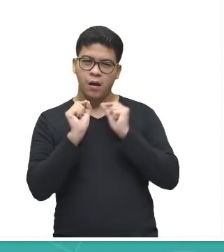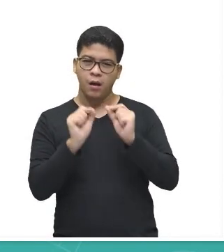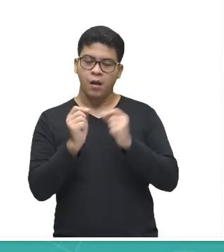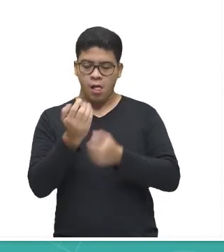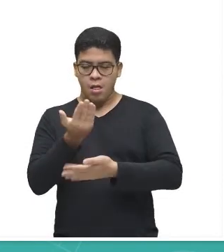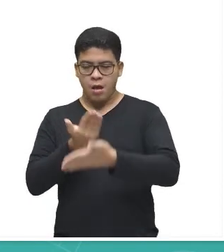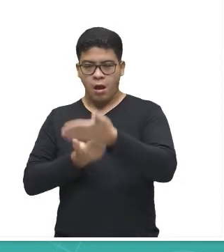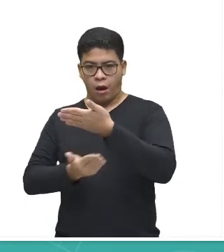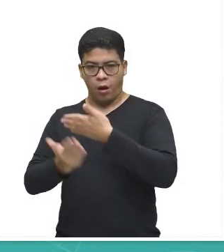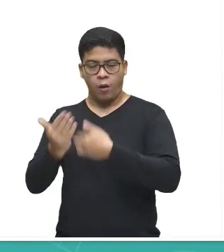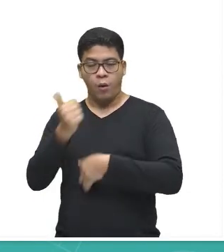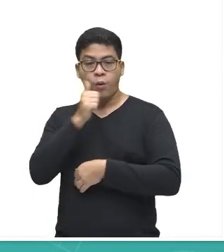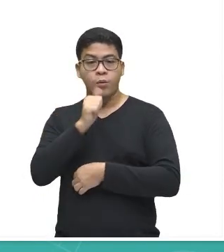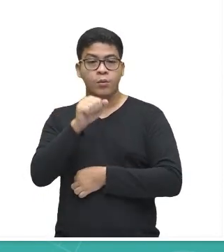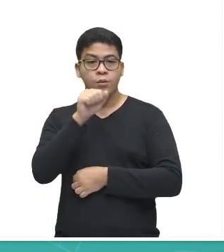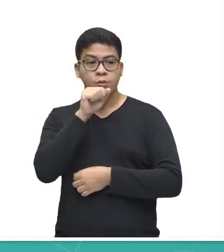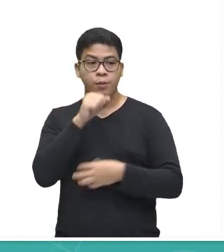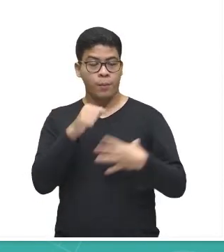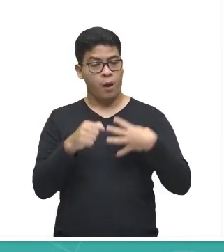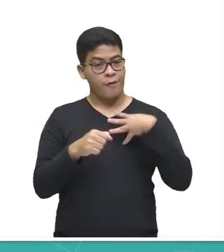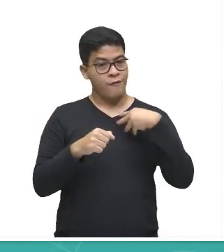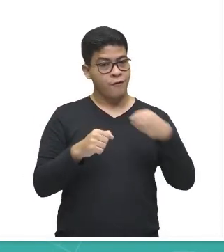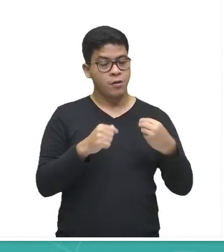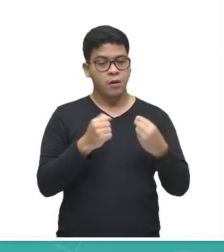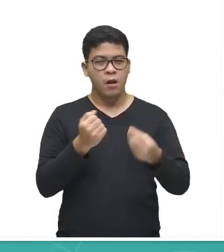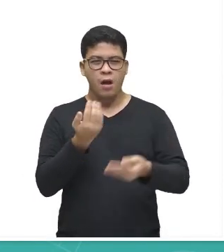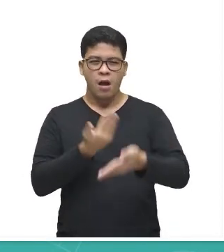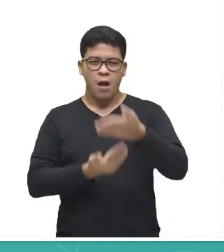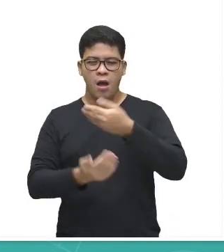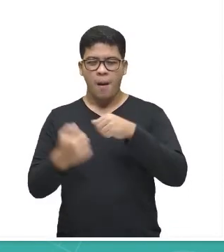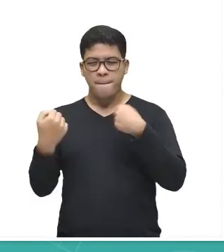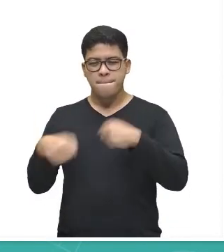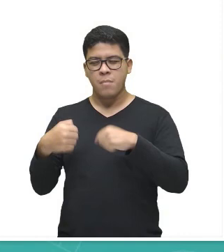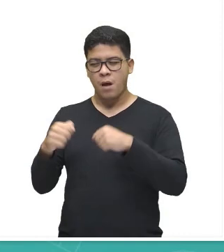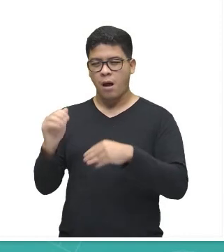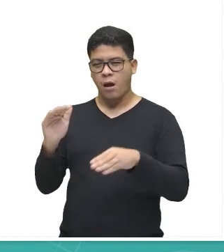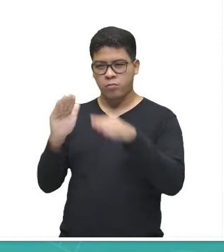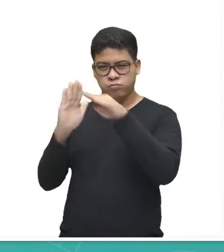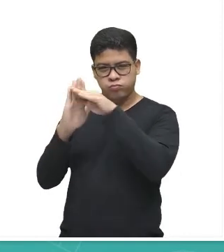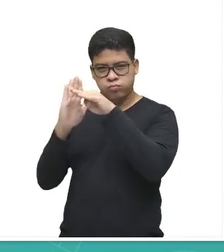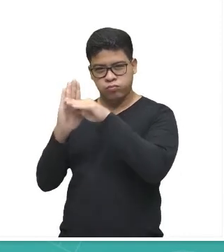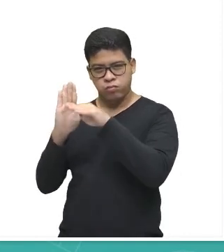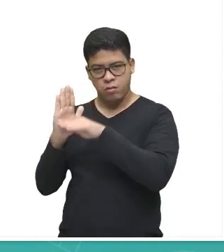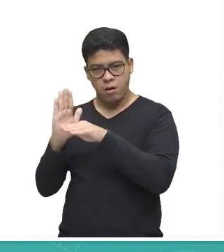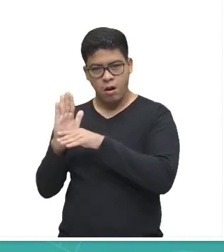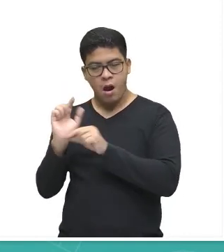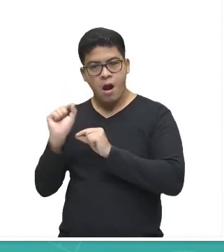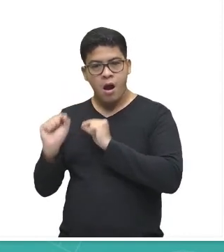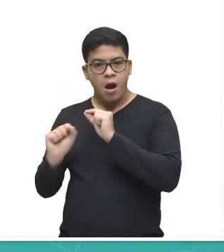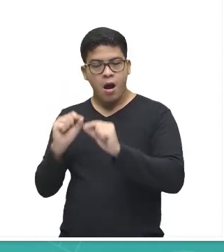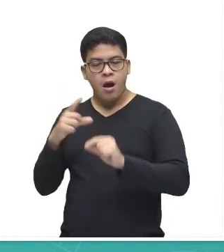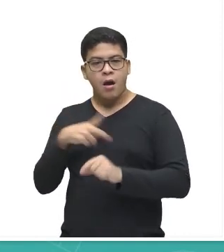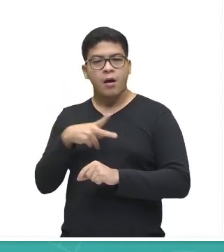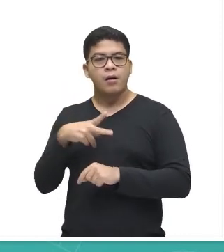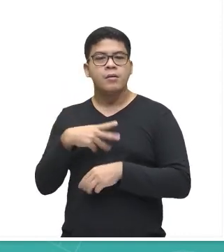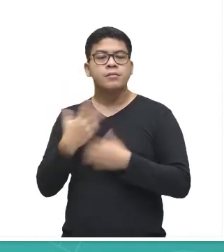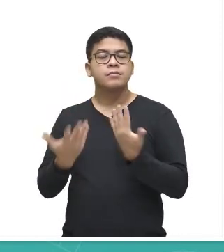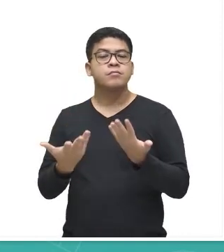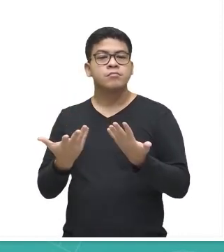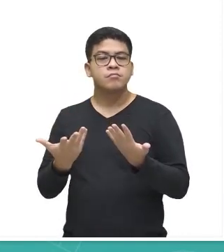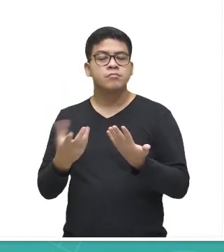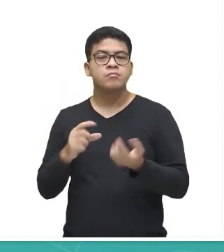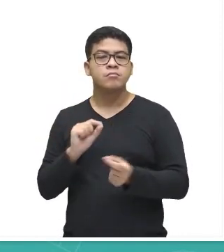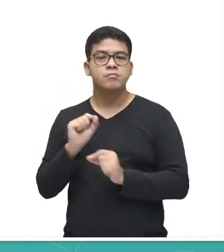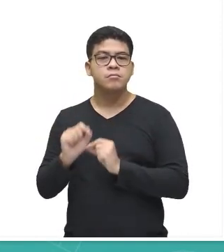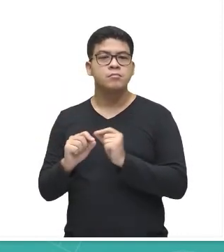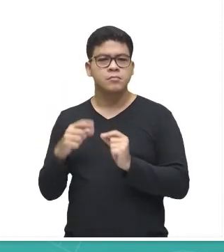em mãe e filhas, onde a mãe estabelecia tarefas para a filha cumprir. E eu perguntei de vocês, se os